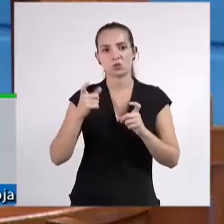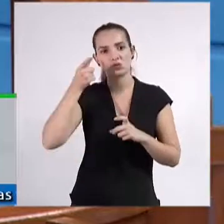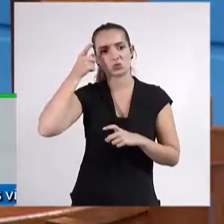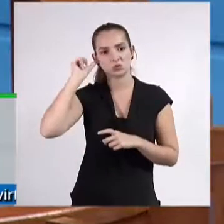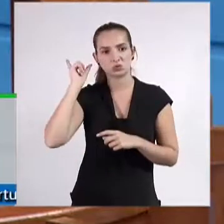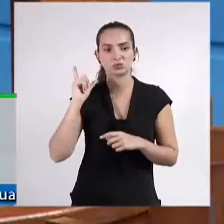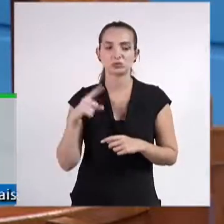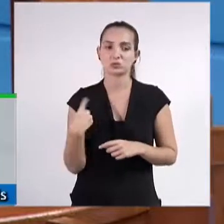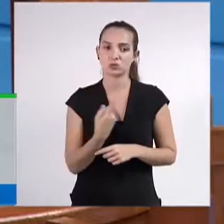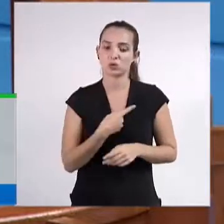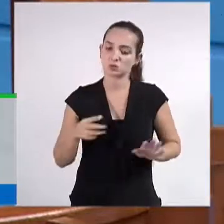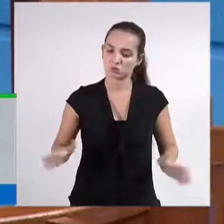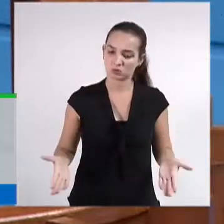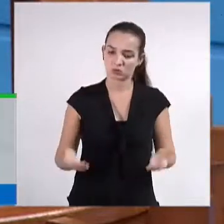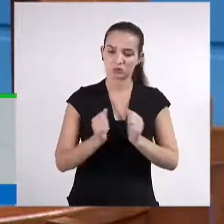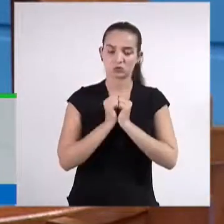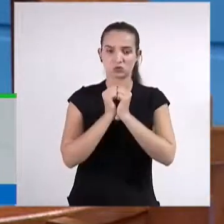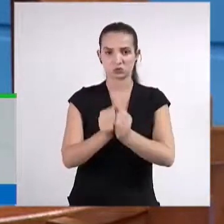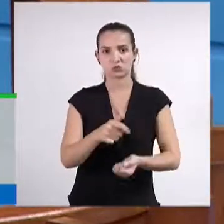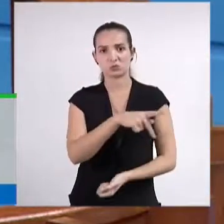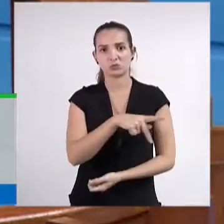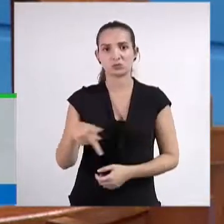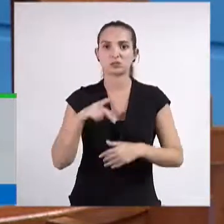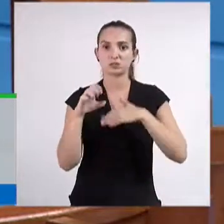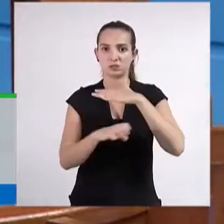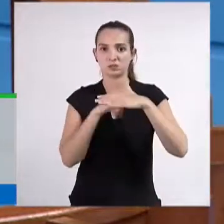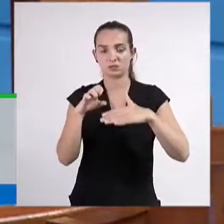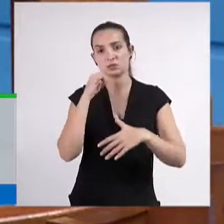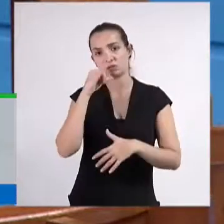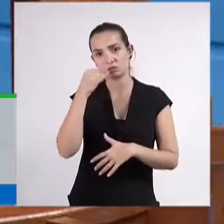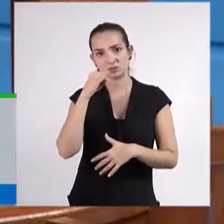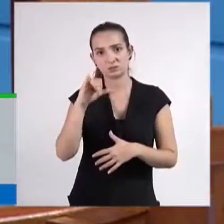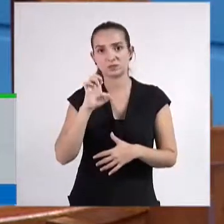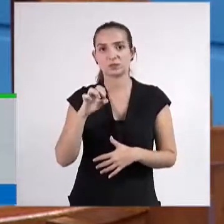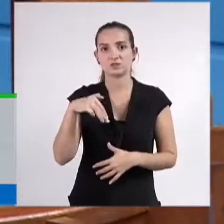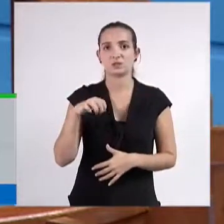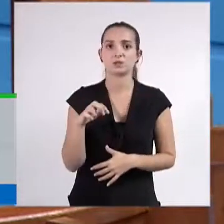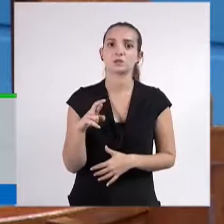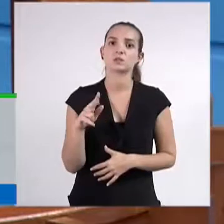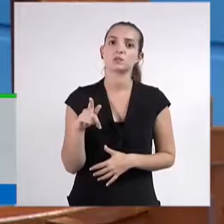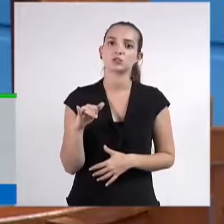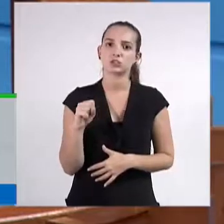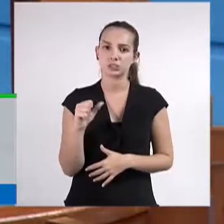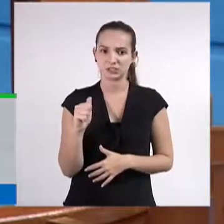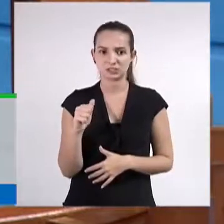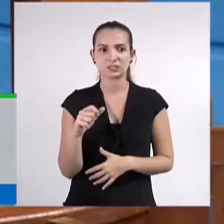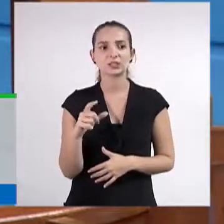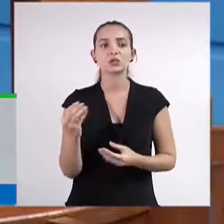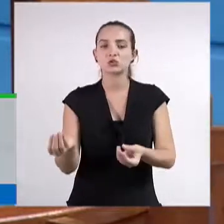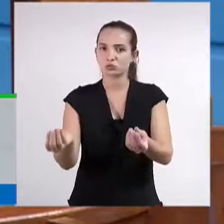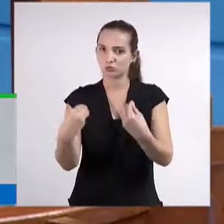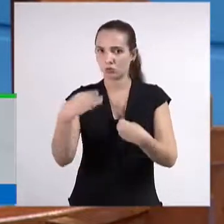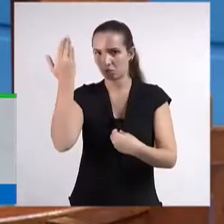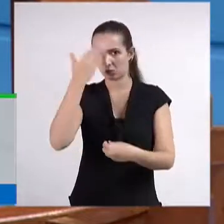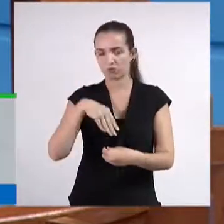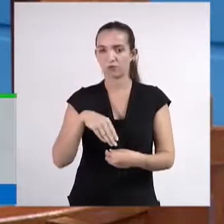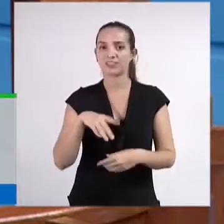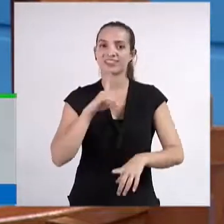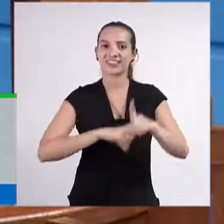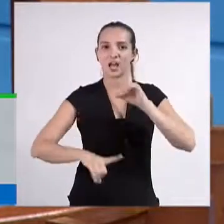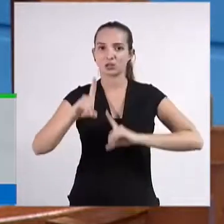que promovemos com a presença do presidente da Energisa, ele trouxe dados técnicos importantes,